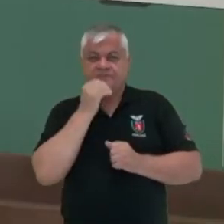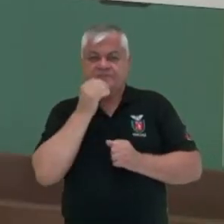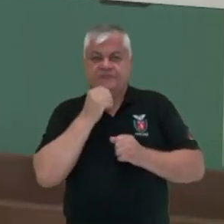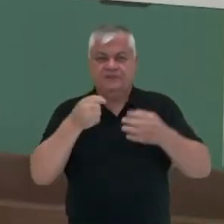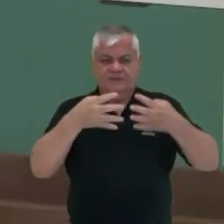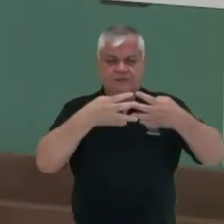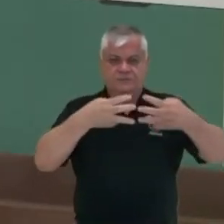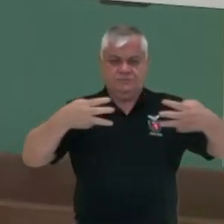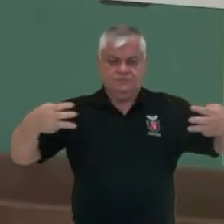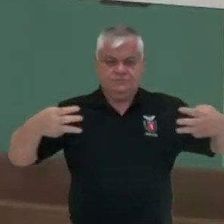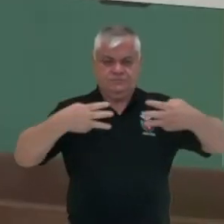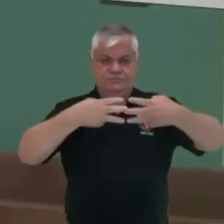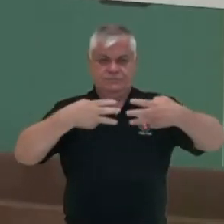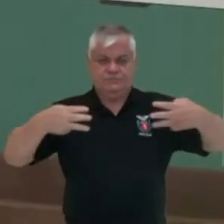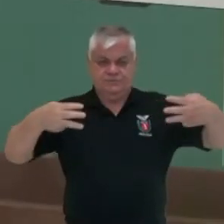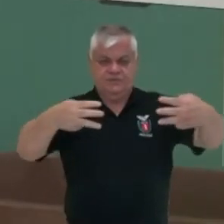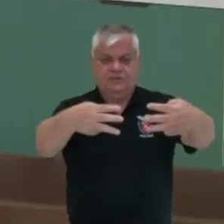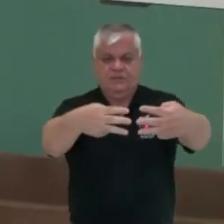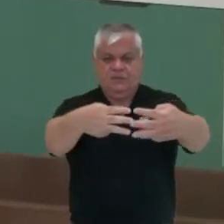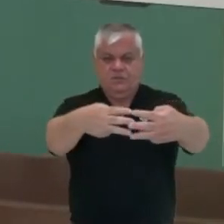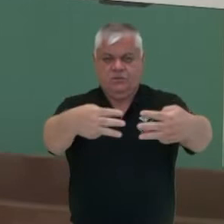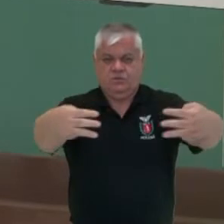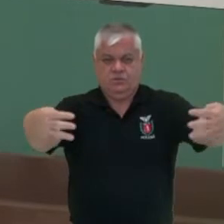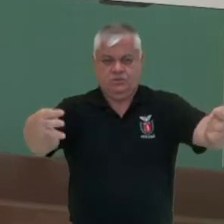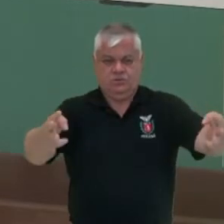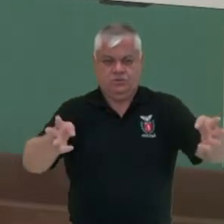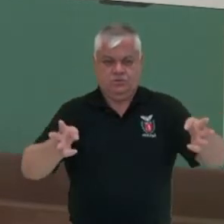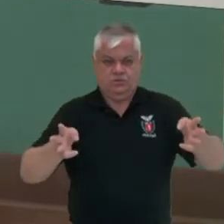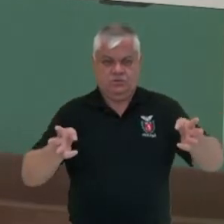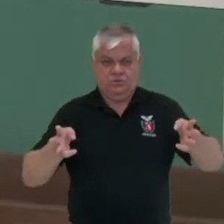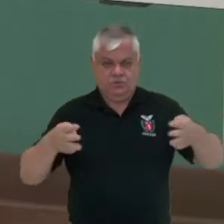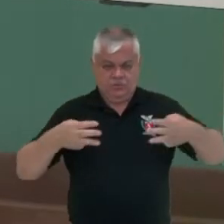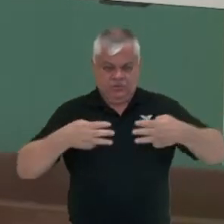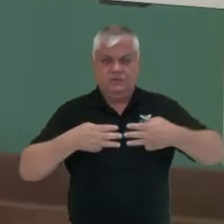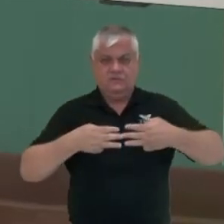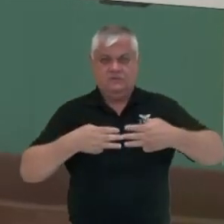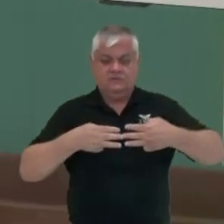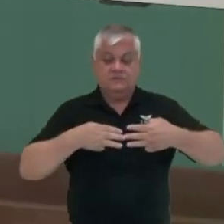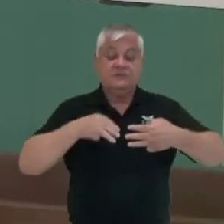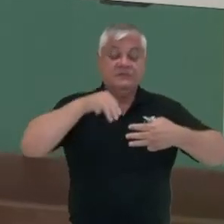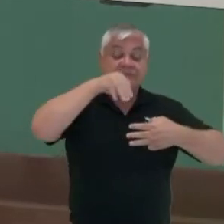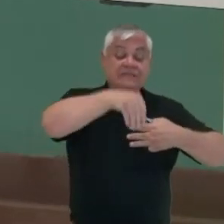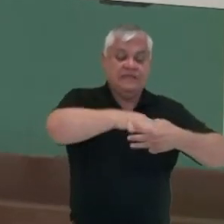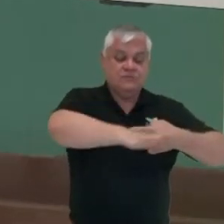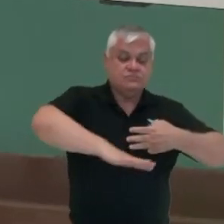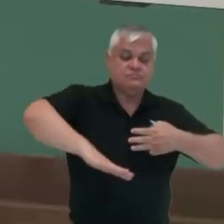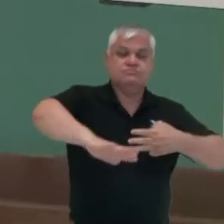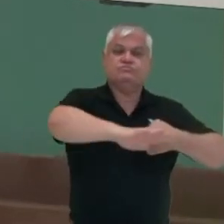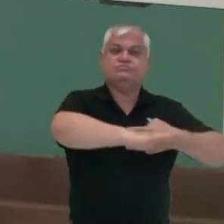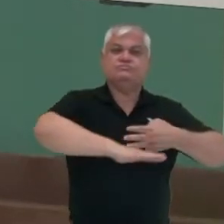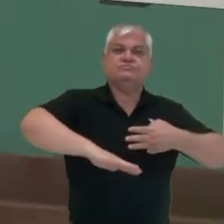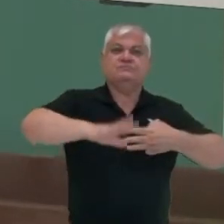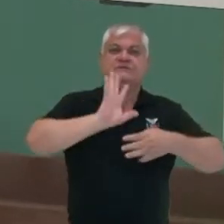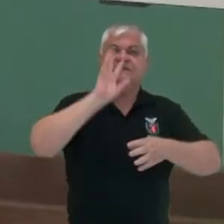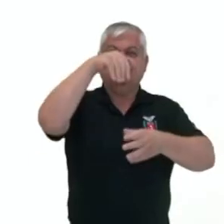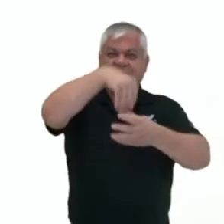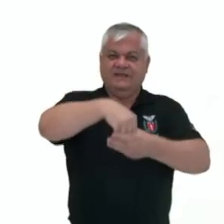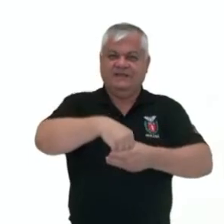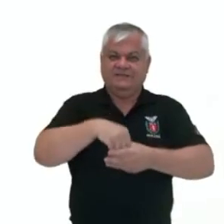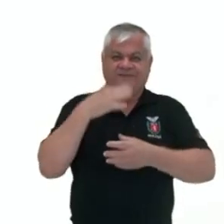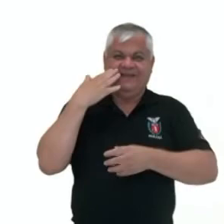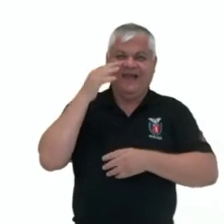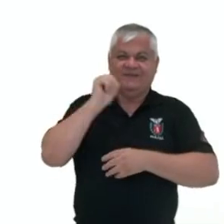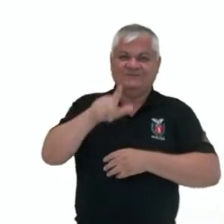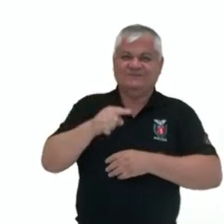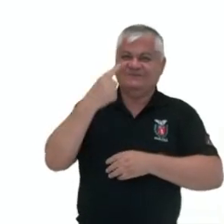está aqui, né, toda essa extensão dele, e a área de combate vai ser, a área da luta vai ser aqui, ó, tá? Um pouquinho